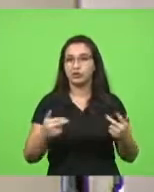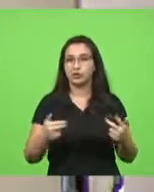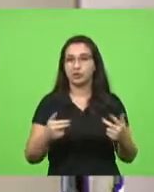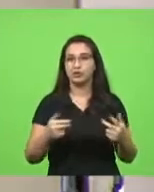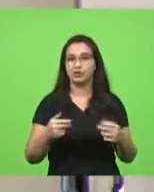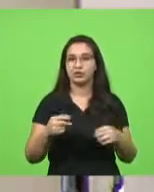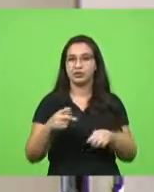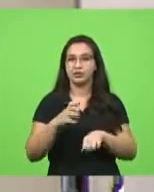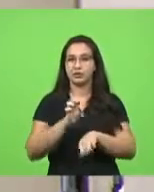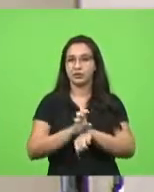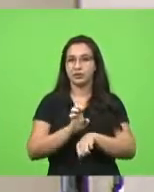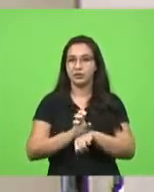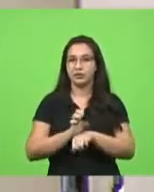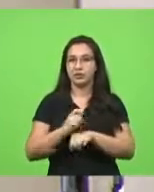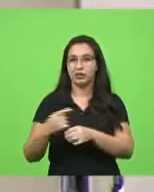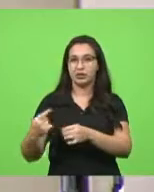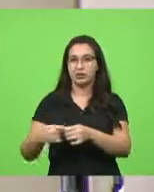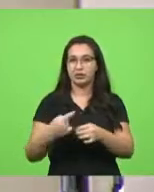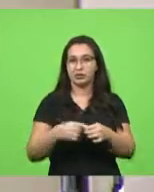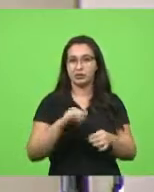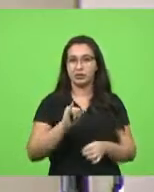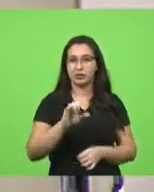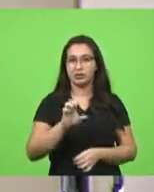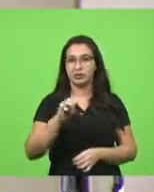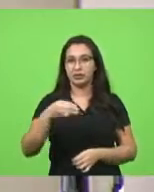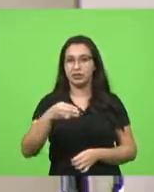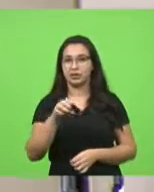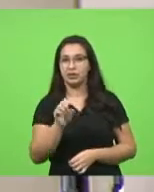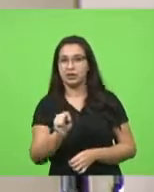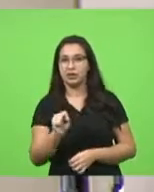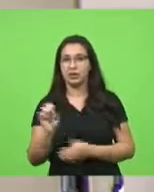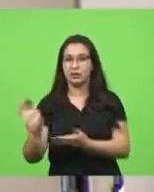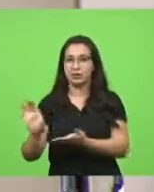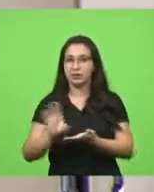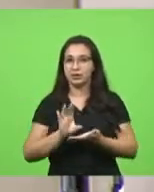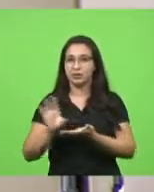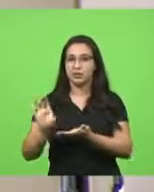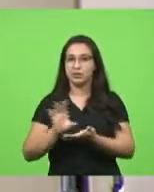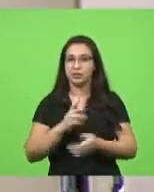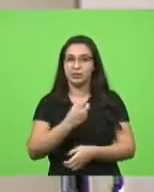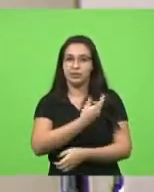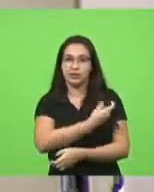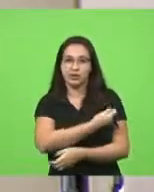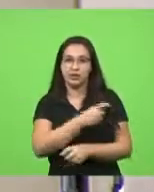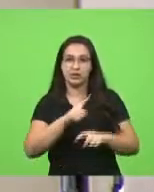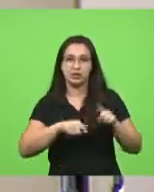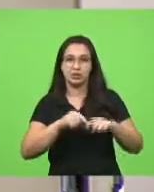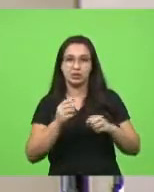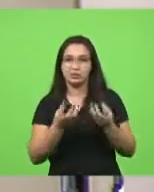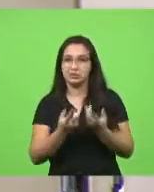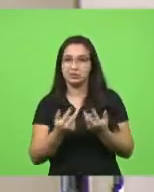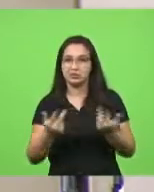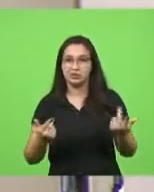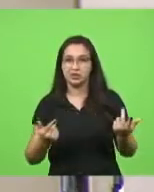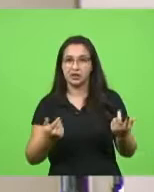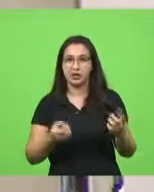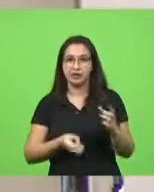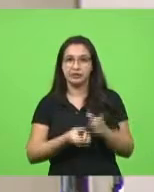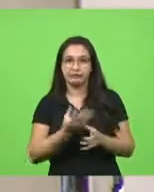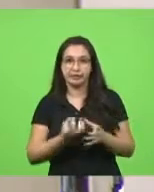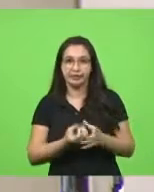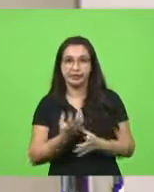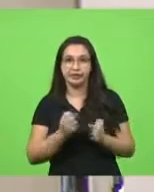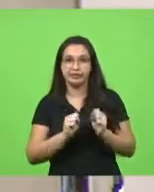e de comunicação, ICMS, as importações e operações com vacinas e insumos destinados à sua fabricação para o enfrentamento à